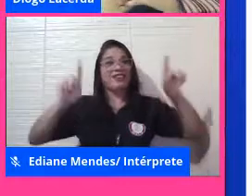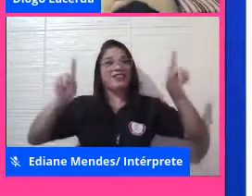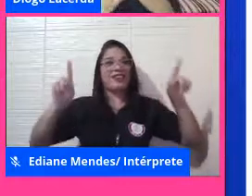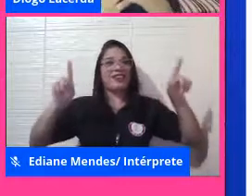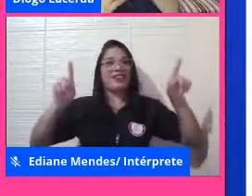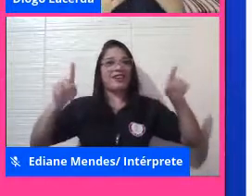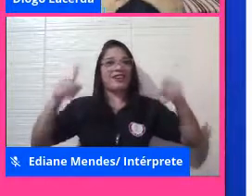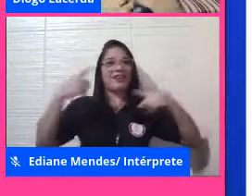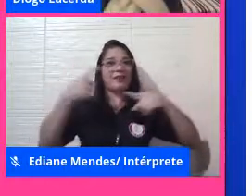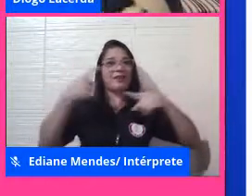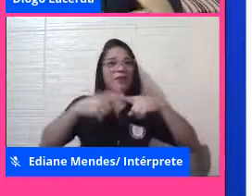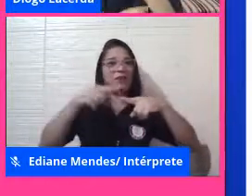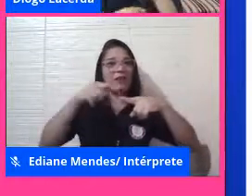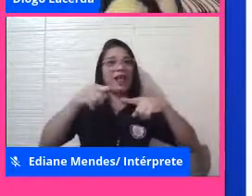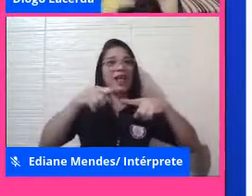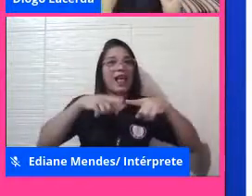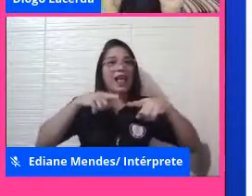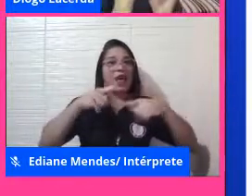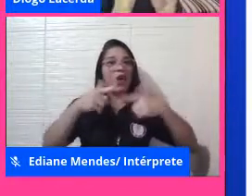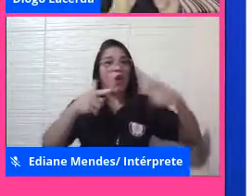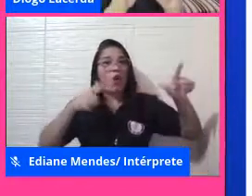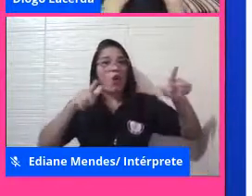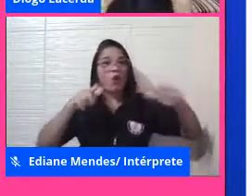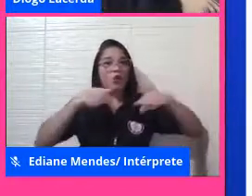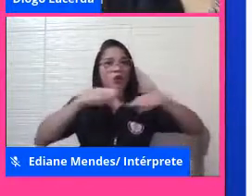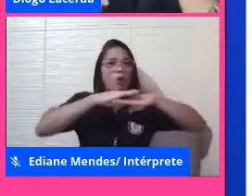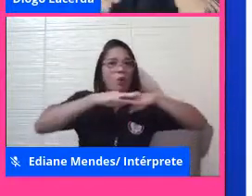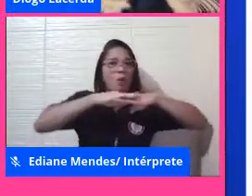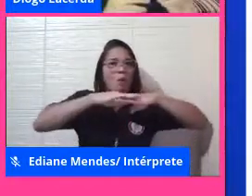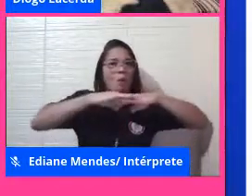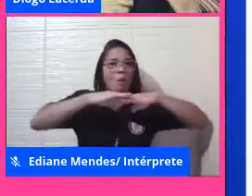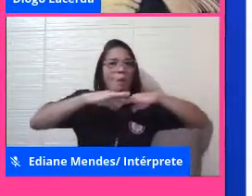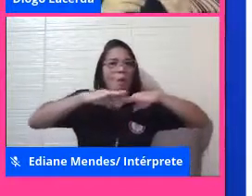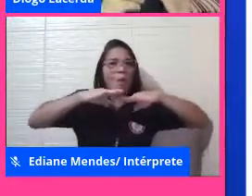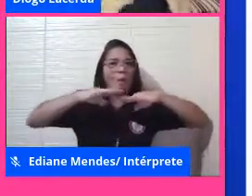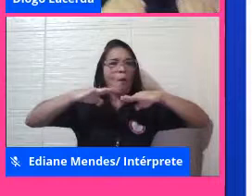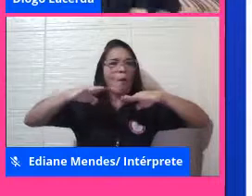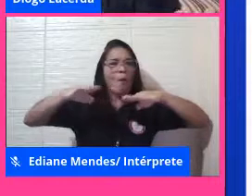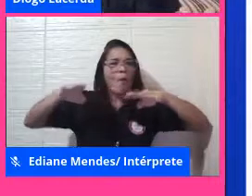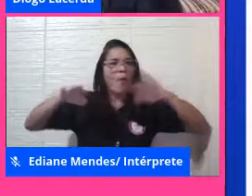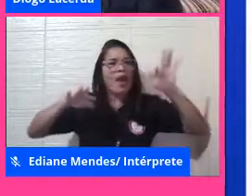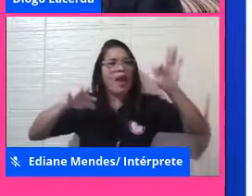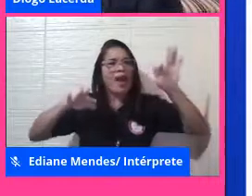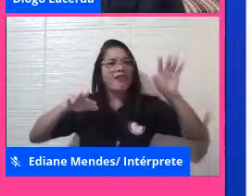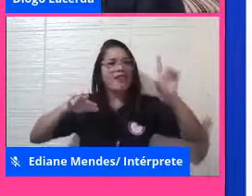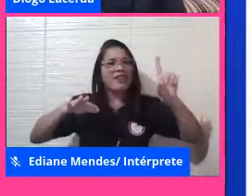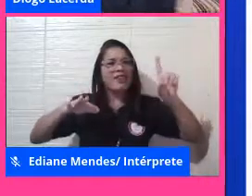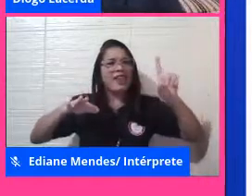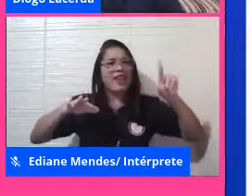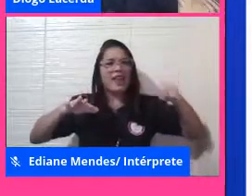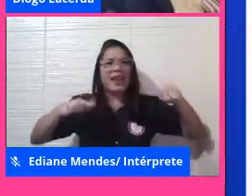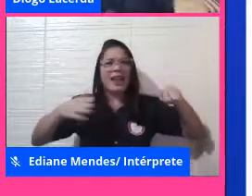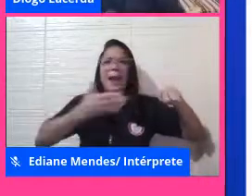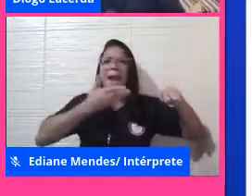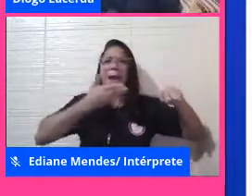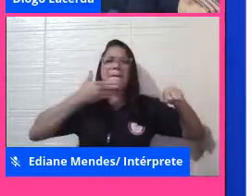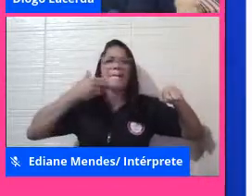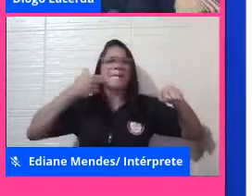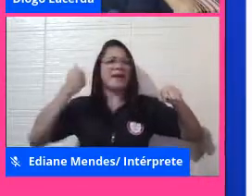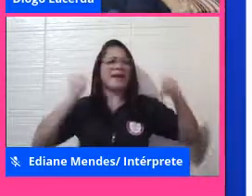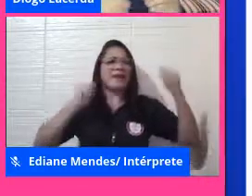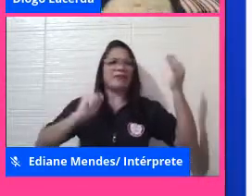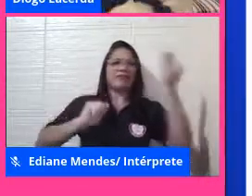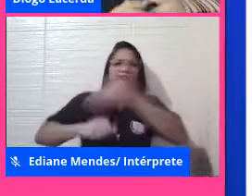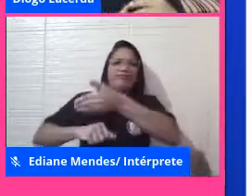lisa, que não tem nenhuma marca, não tem nenhum nível de impressão, nenhuma marca de impressão. Já nessa impressora